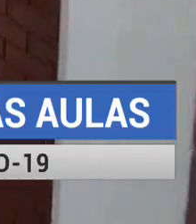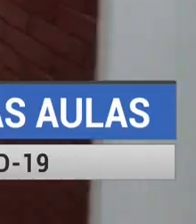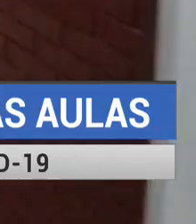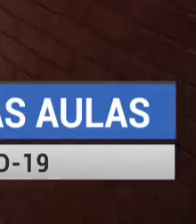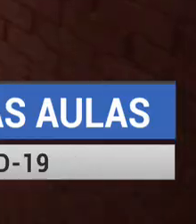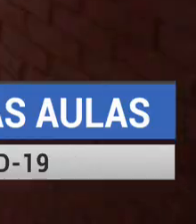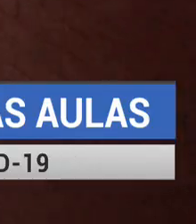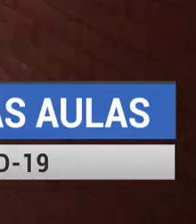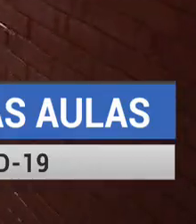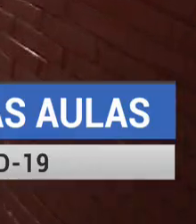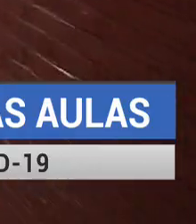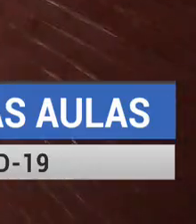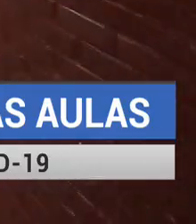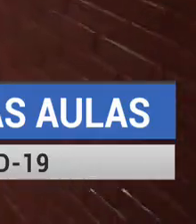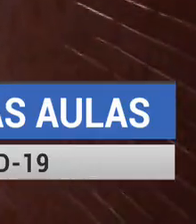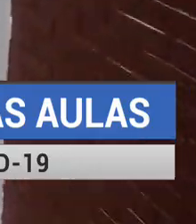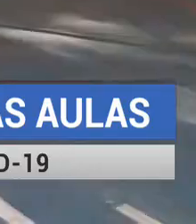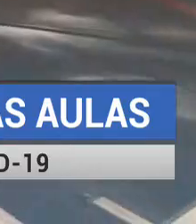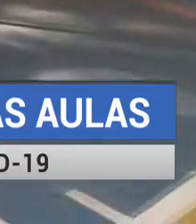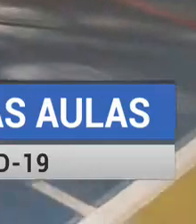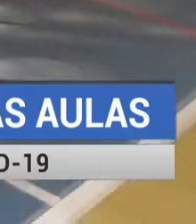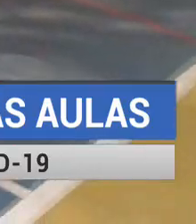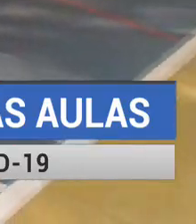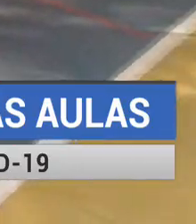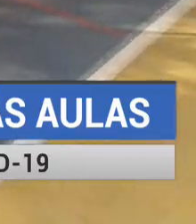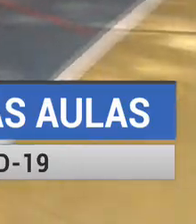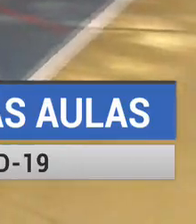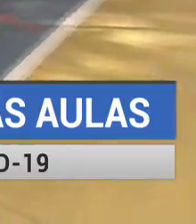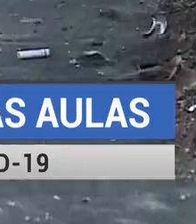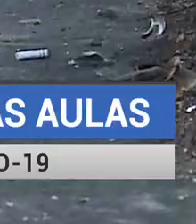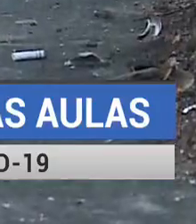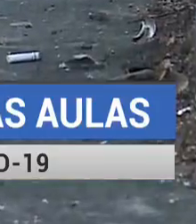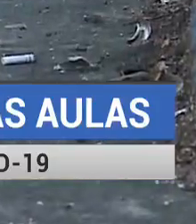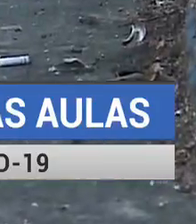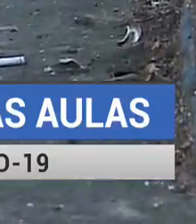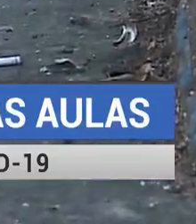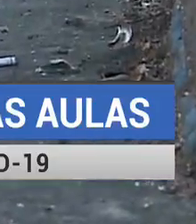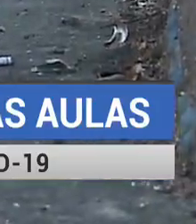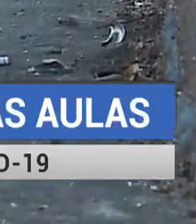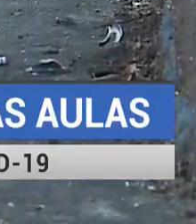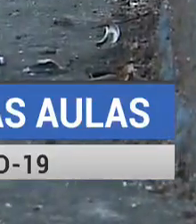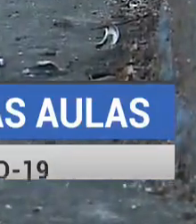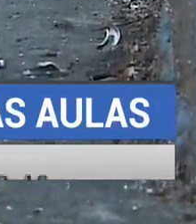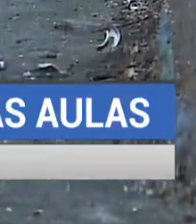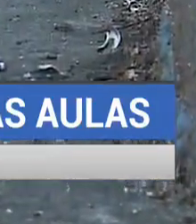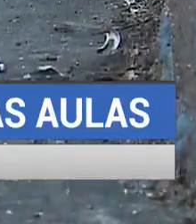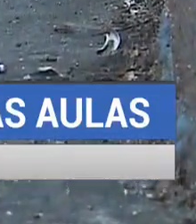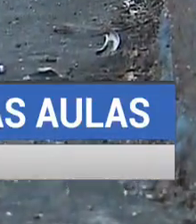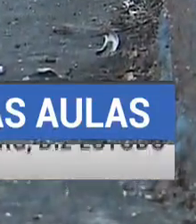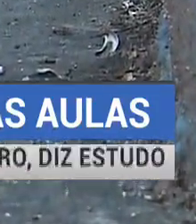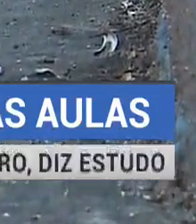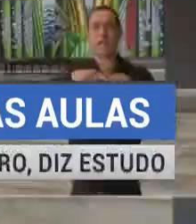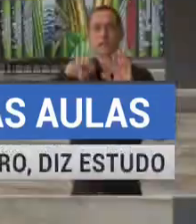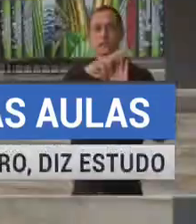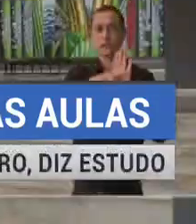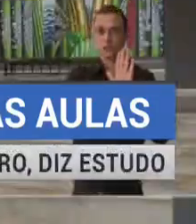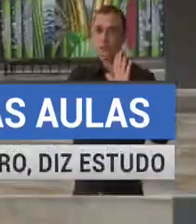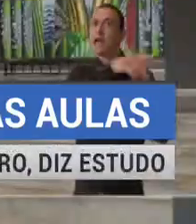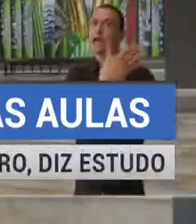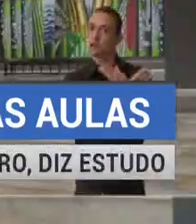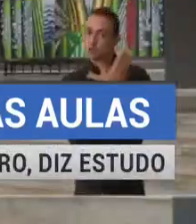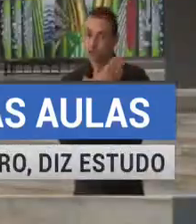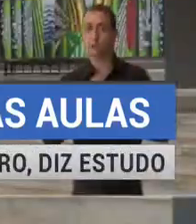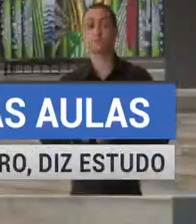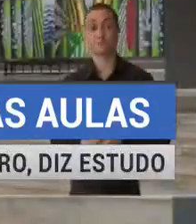investimentos feitos na estrutura nas escolas e na aquisição de equipamentos para garantir o Retorno dos alunos com segurança